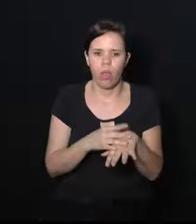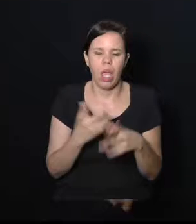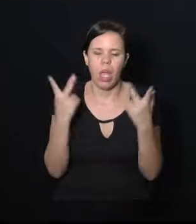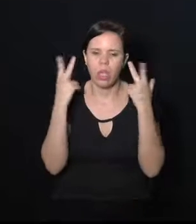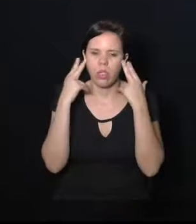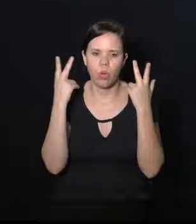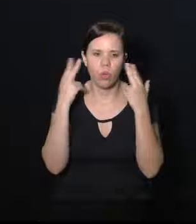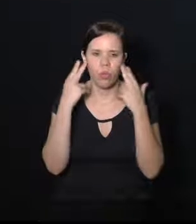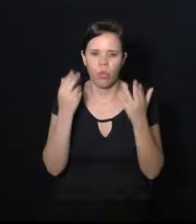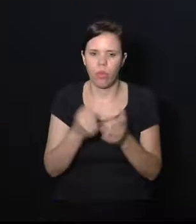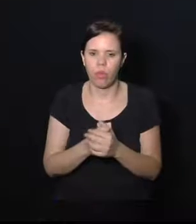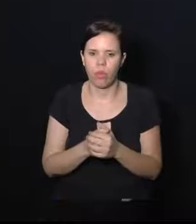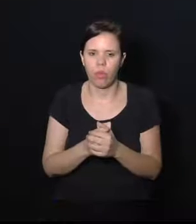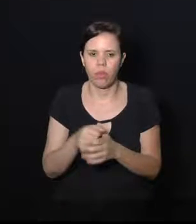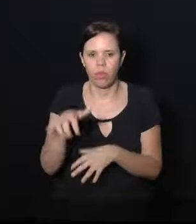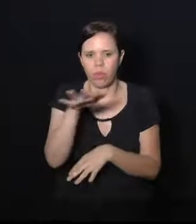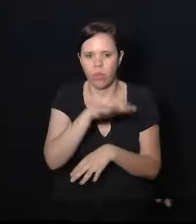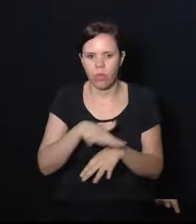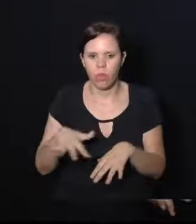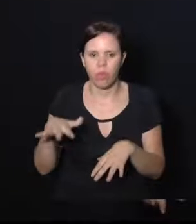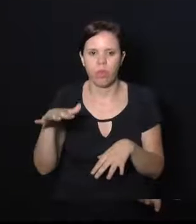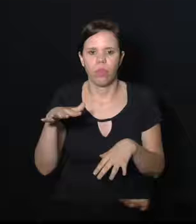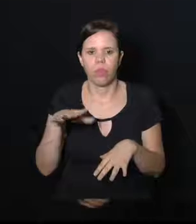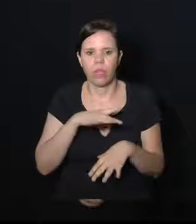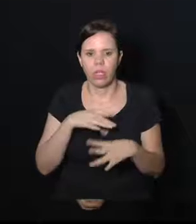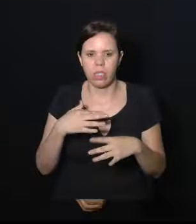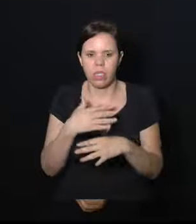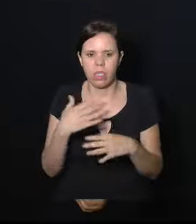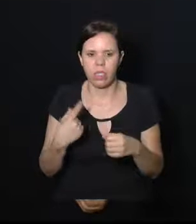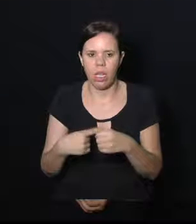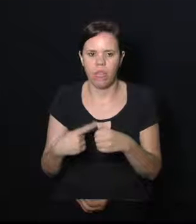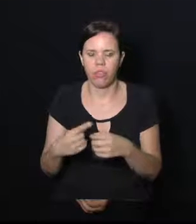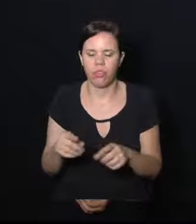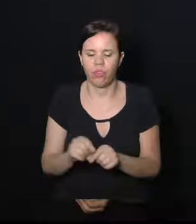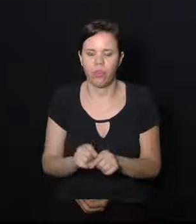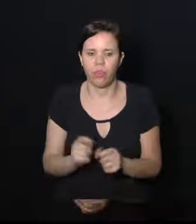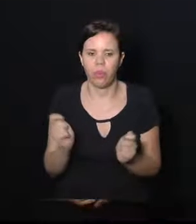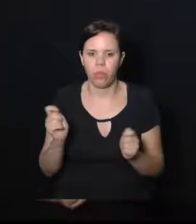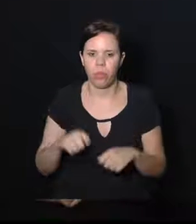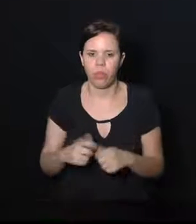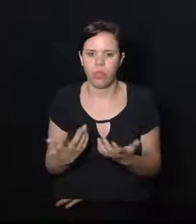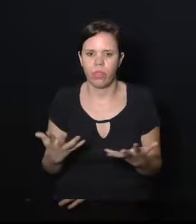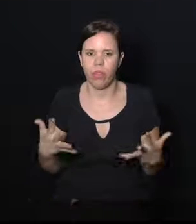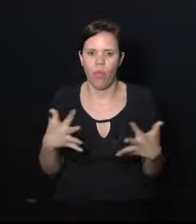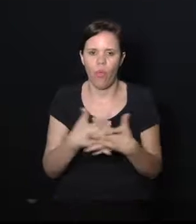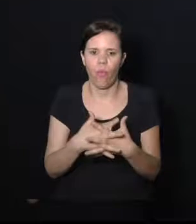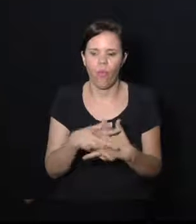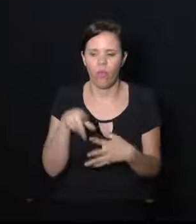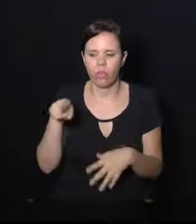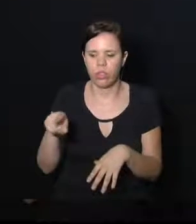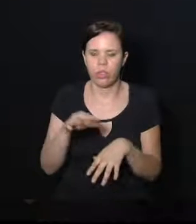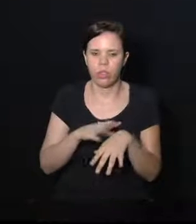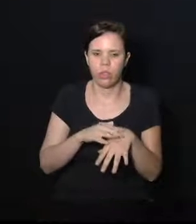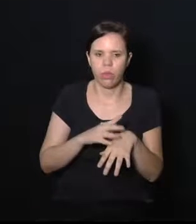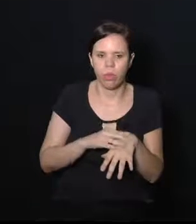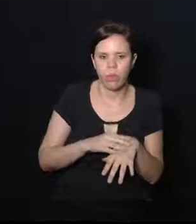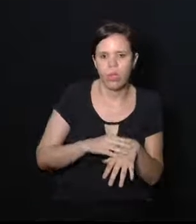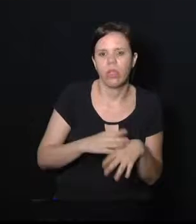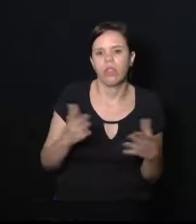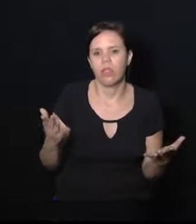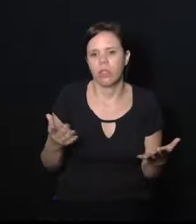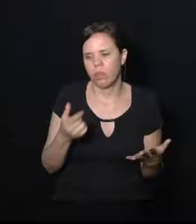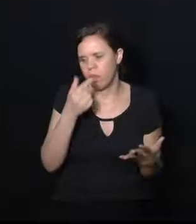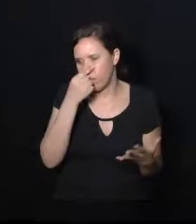comuns no âmbito municipal. Então, é possível um confundimento inicial com um quadro de uma